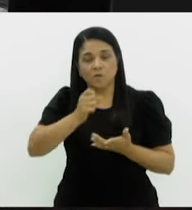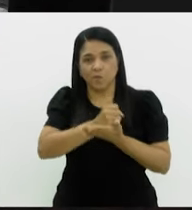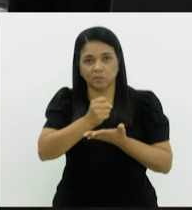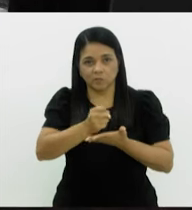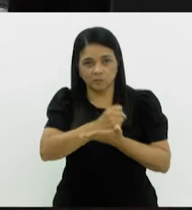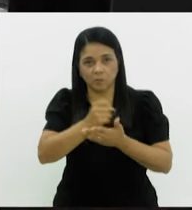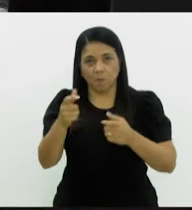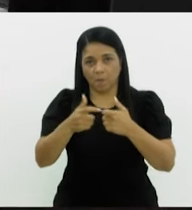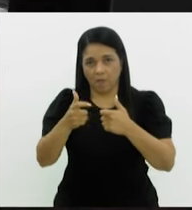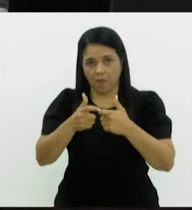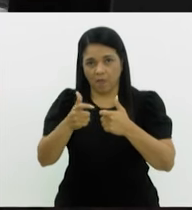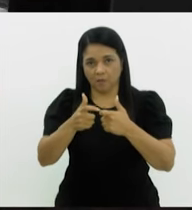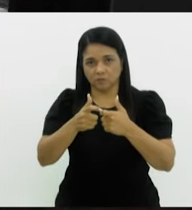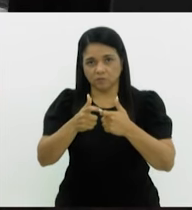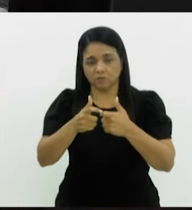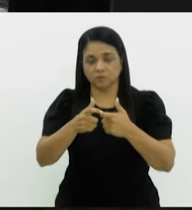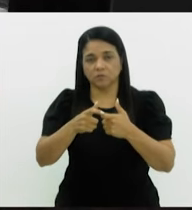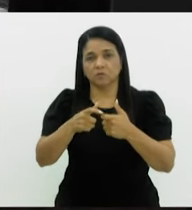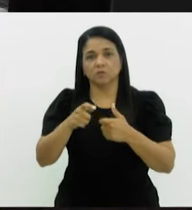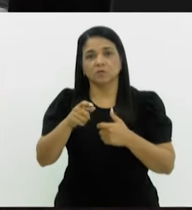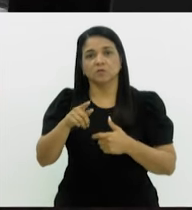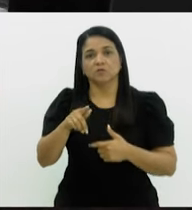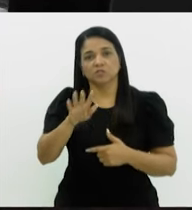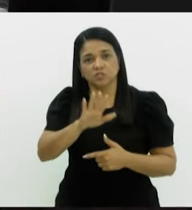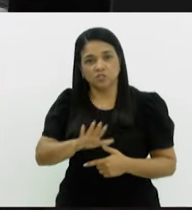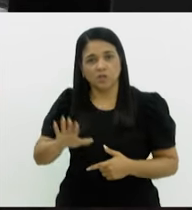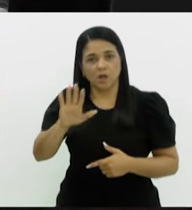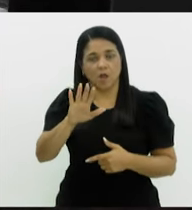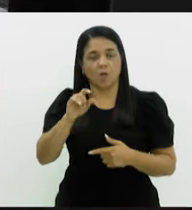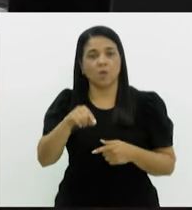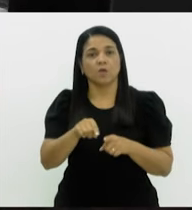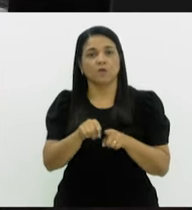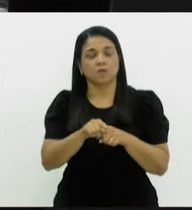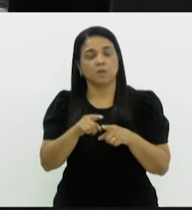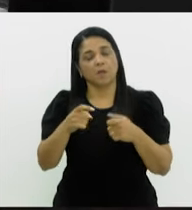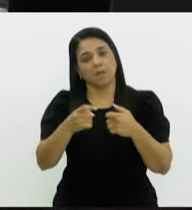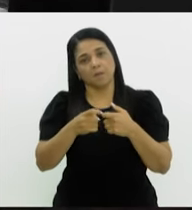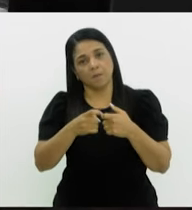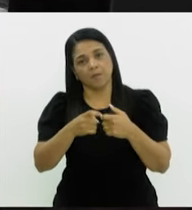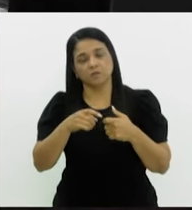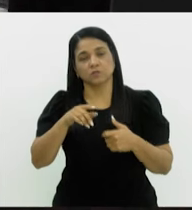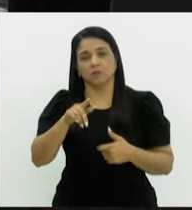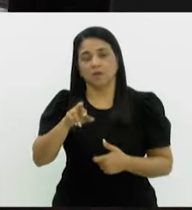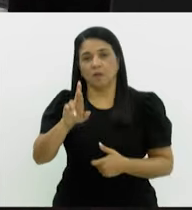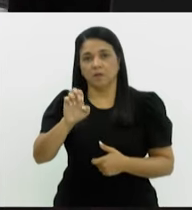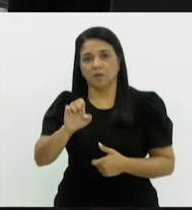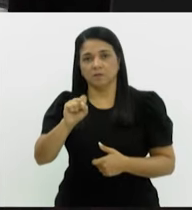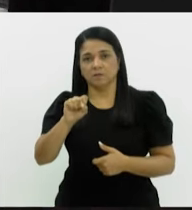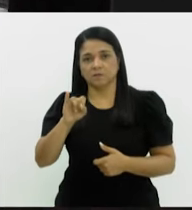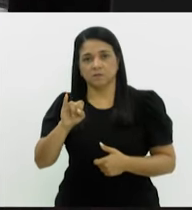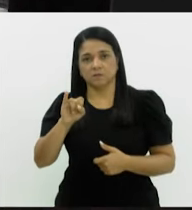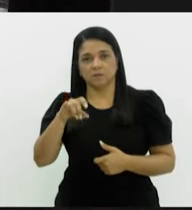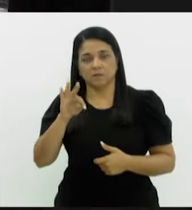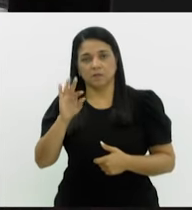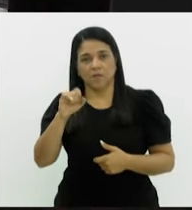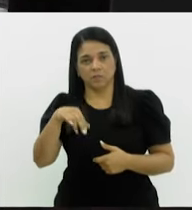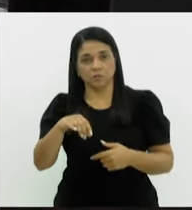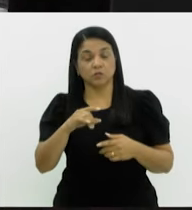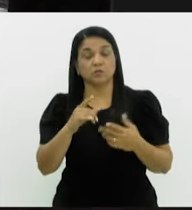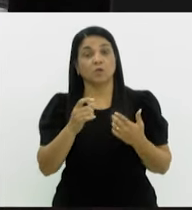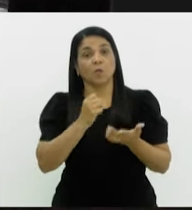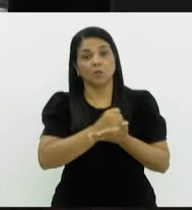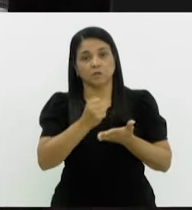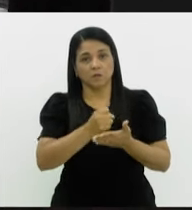de médico generalista ou residente médico como médico especialista em unidade de saúde